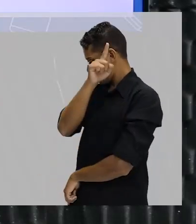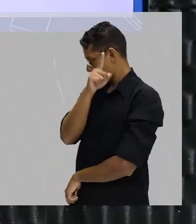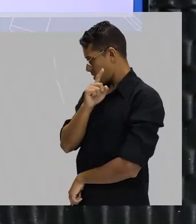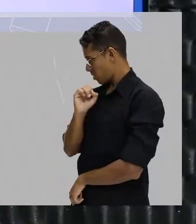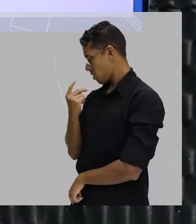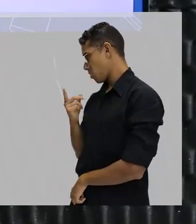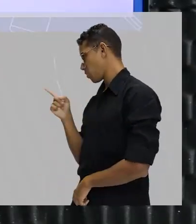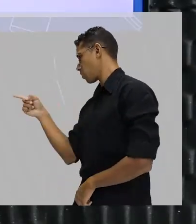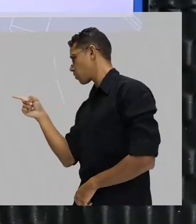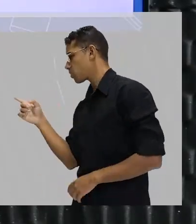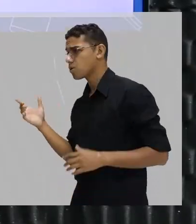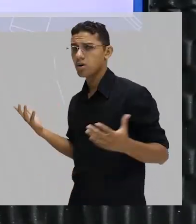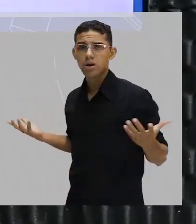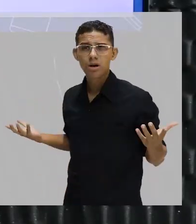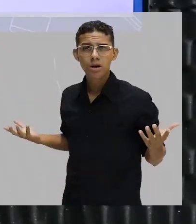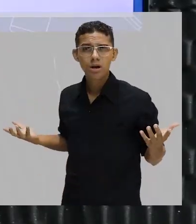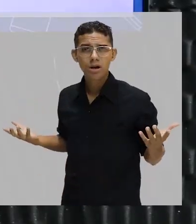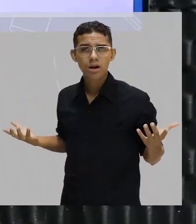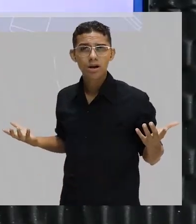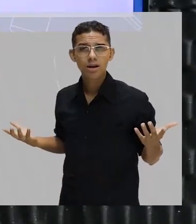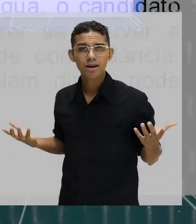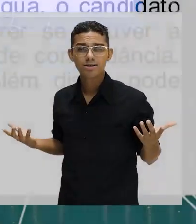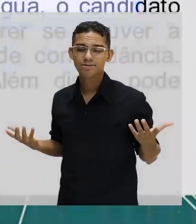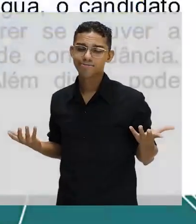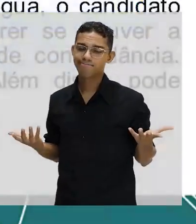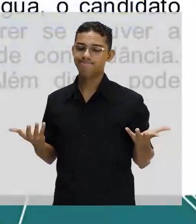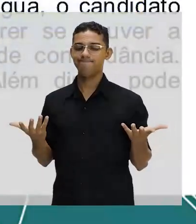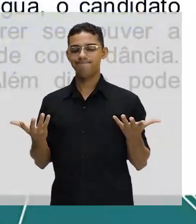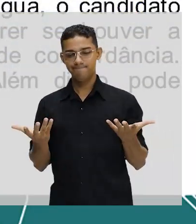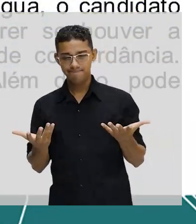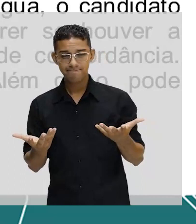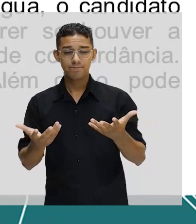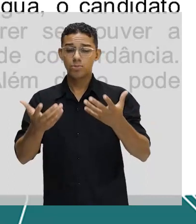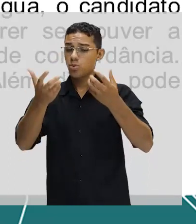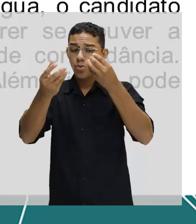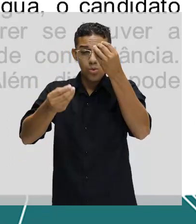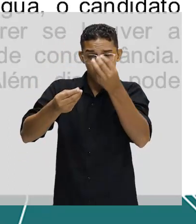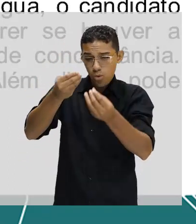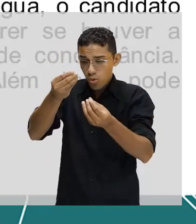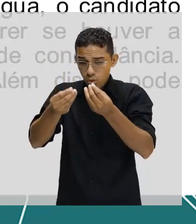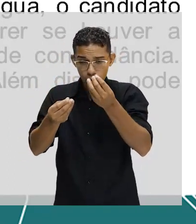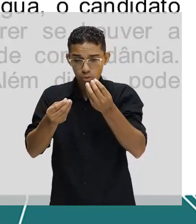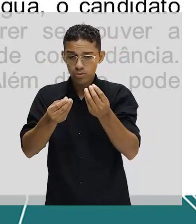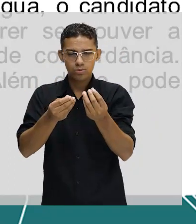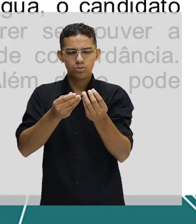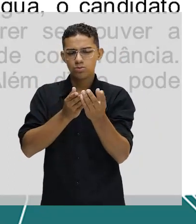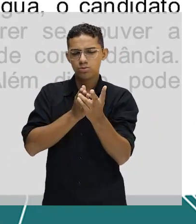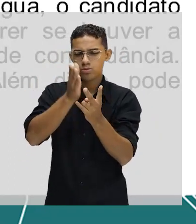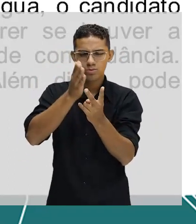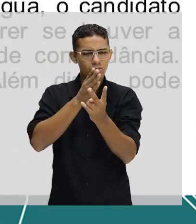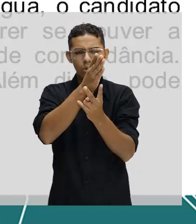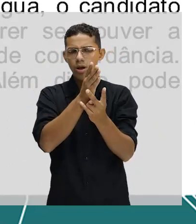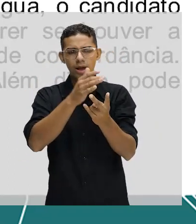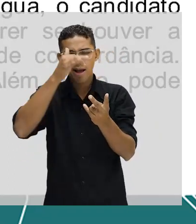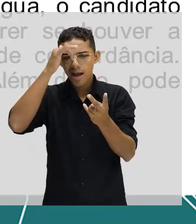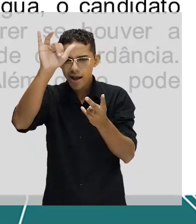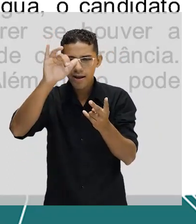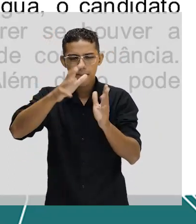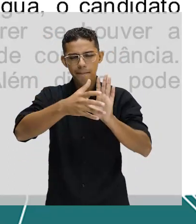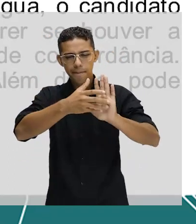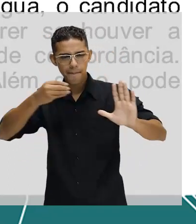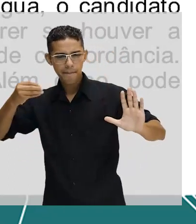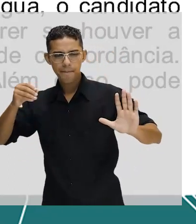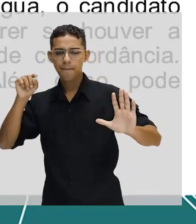gente perceber. E como escrever sem ambiguidade? O que vocês podem fazer